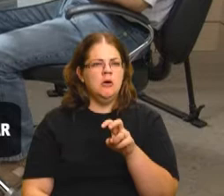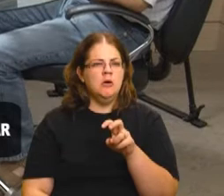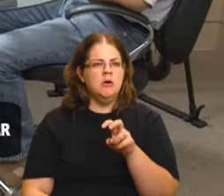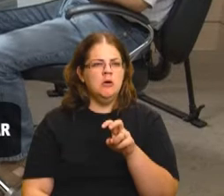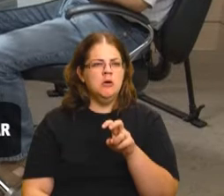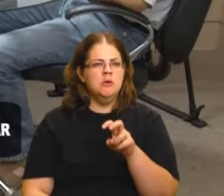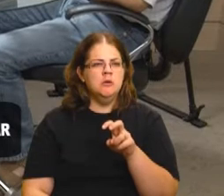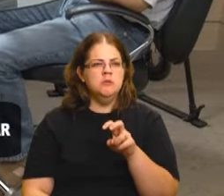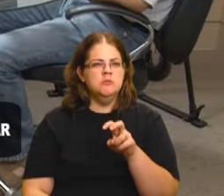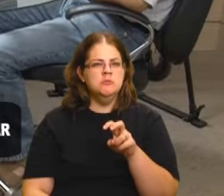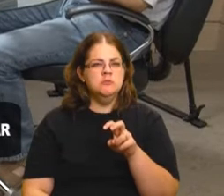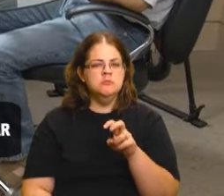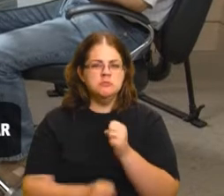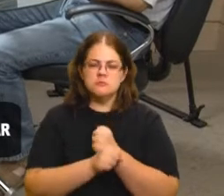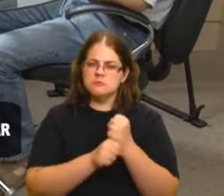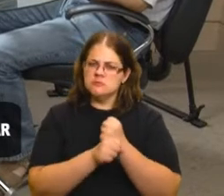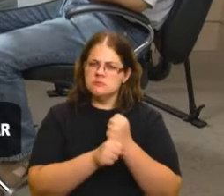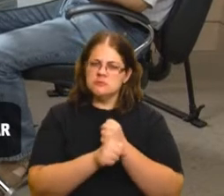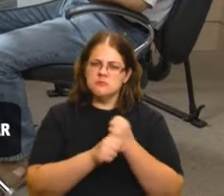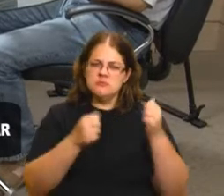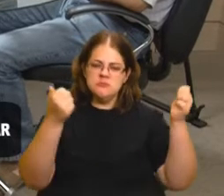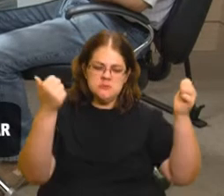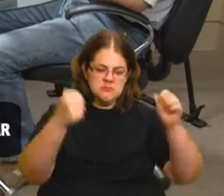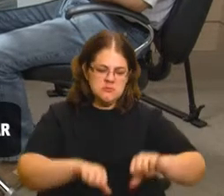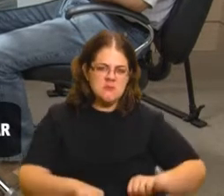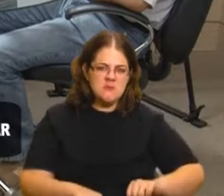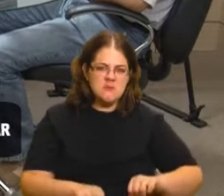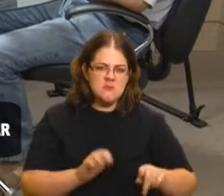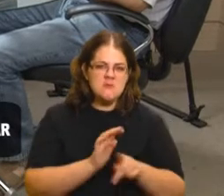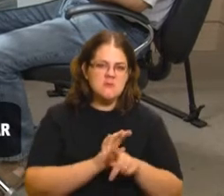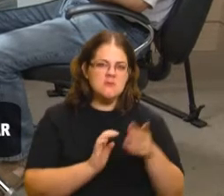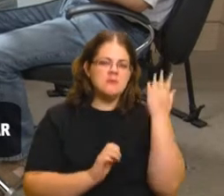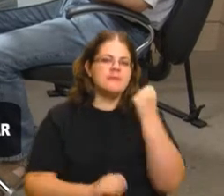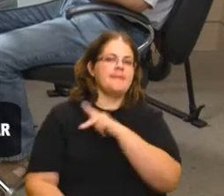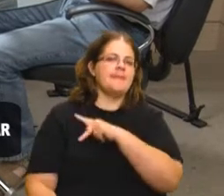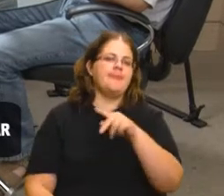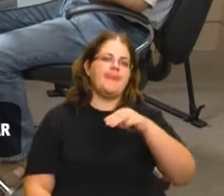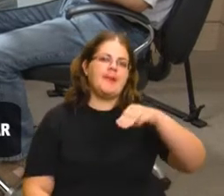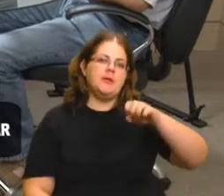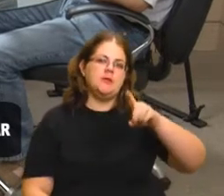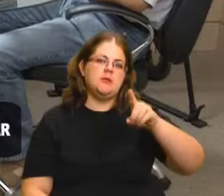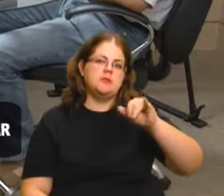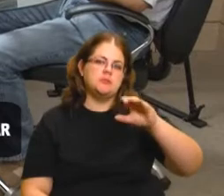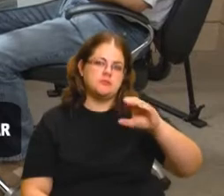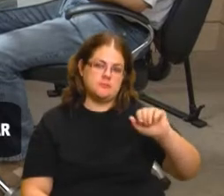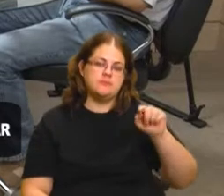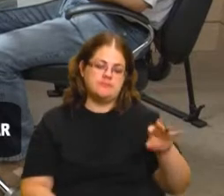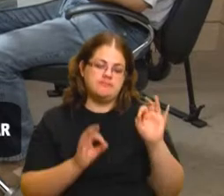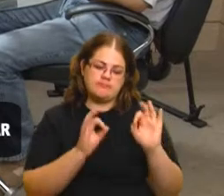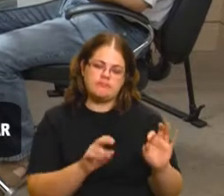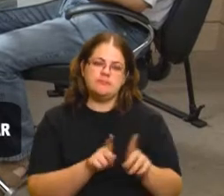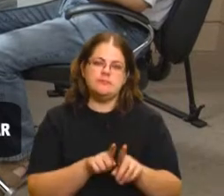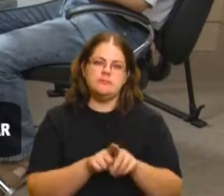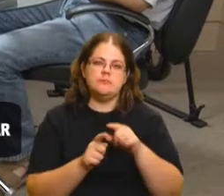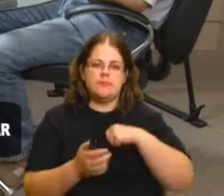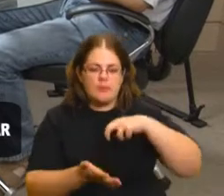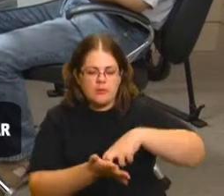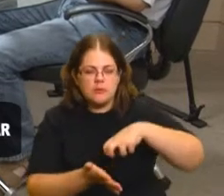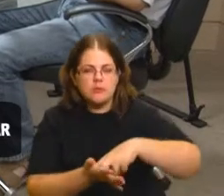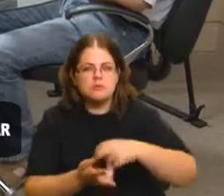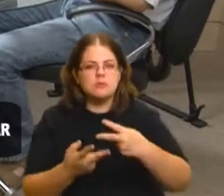Foi chamado período, os anos de chumbo foram esse período Médici? Sim, foi o período Médici. Exílio, tortura, essa coisa, foi no